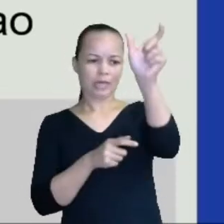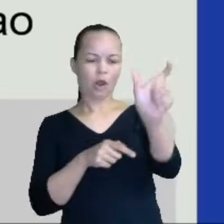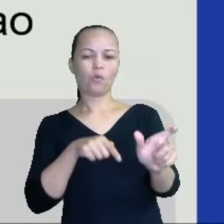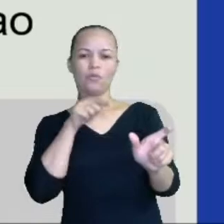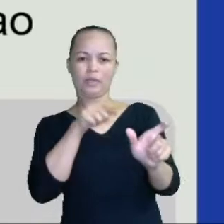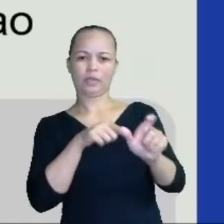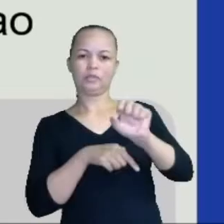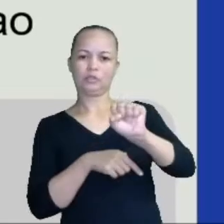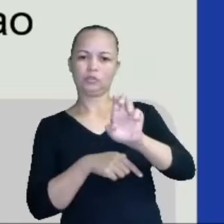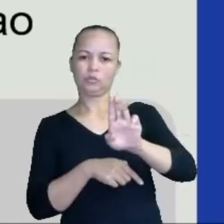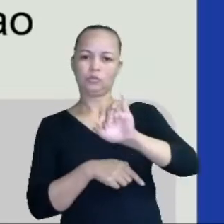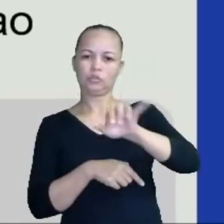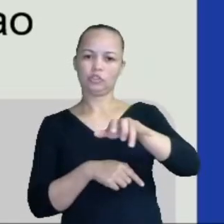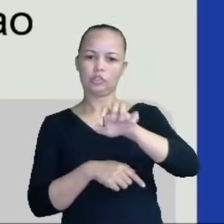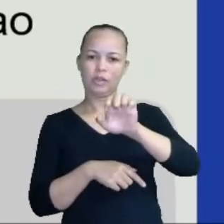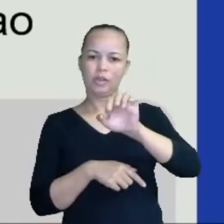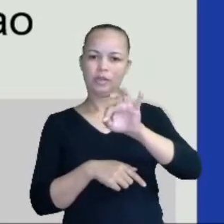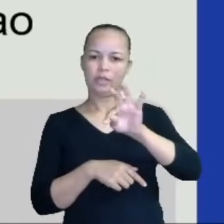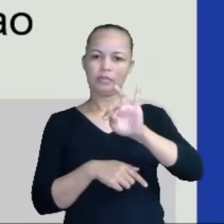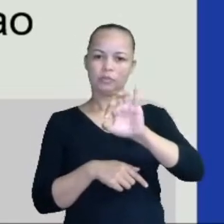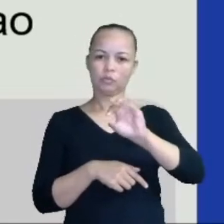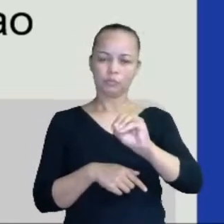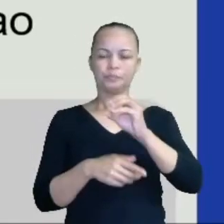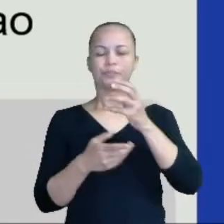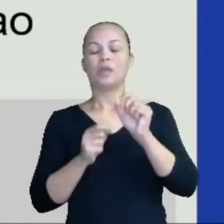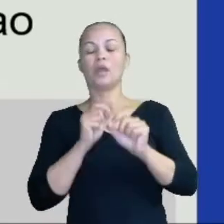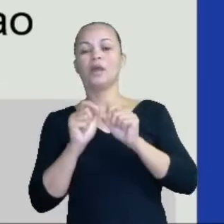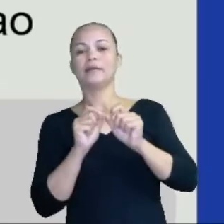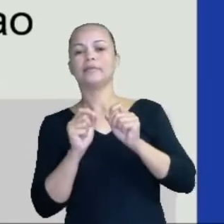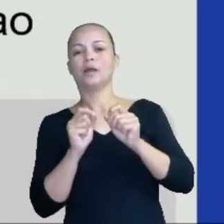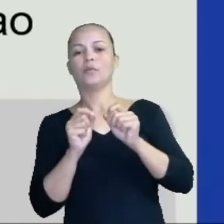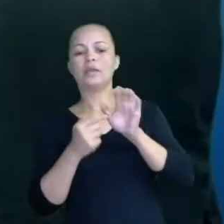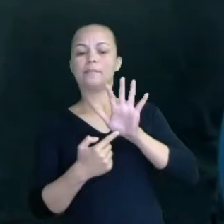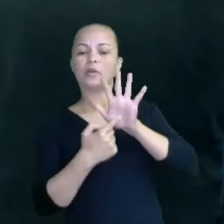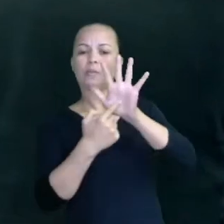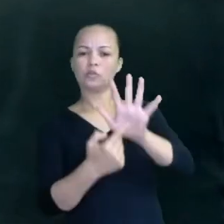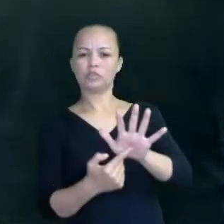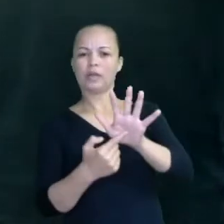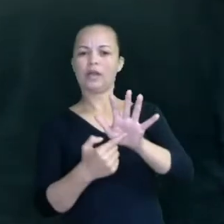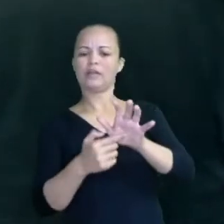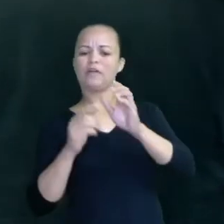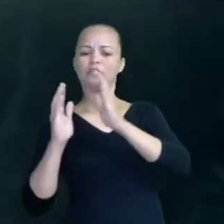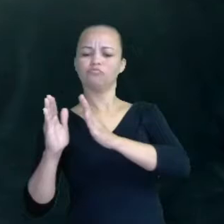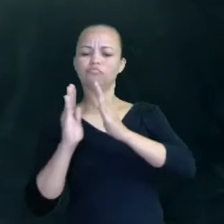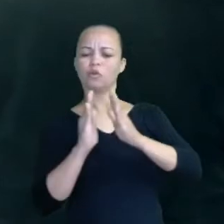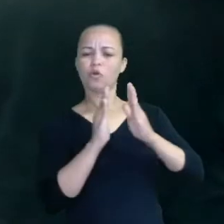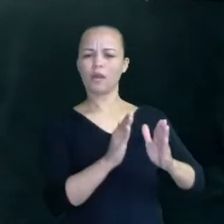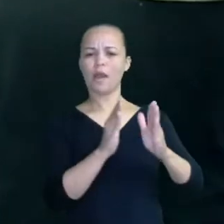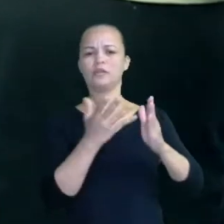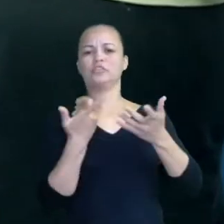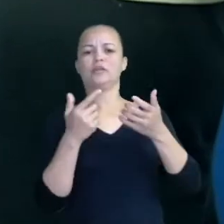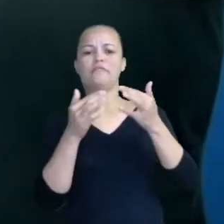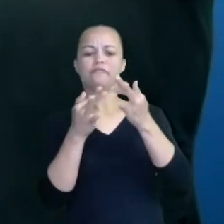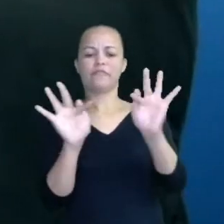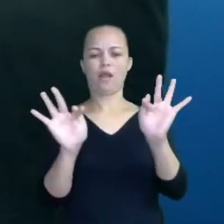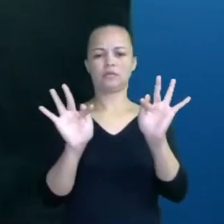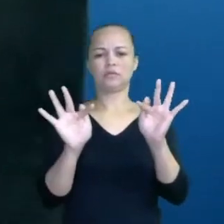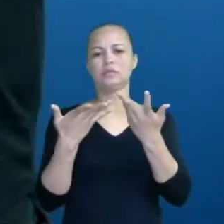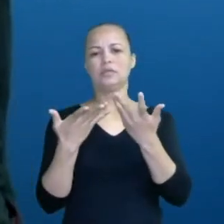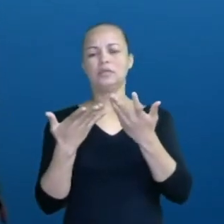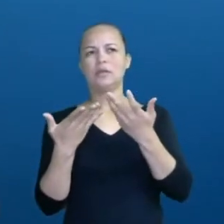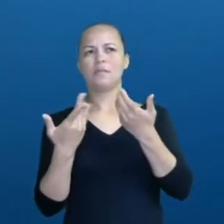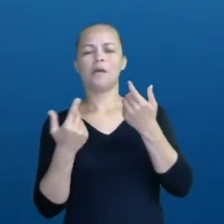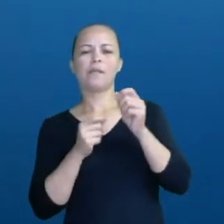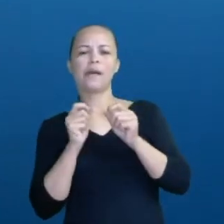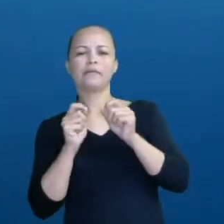sujeito. O sujeito, ele pode aparecer em várias posições na frase. O que é que eu estou querendo dizer com isso? Na maior